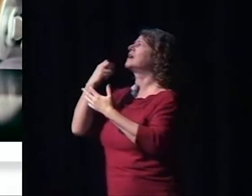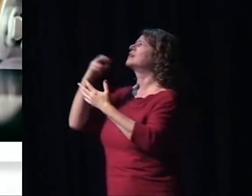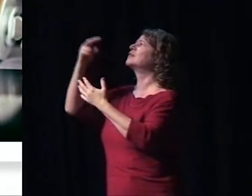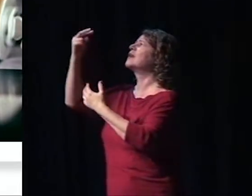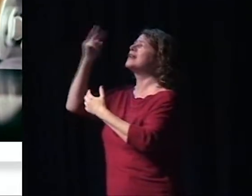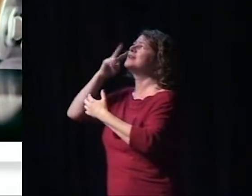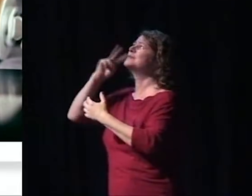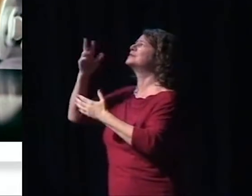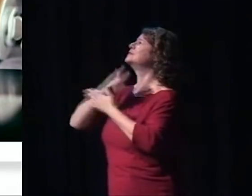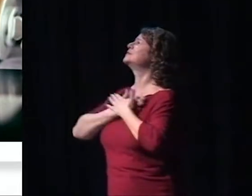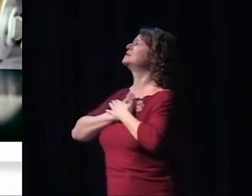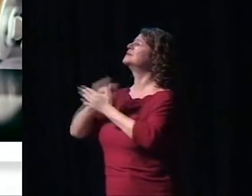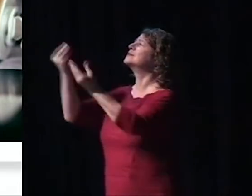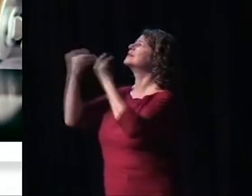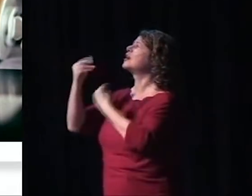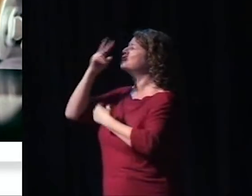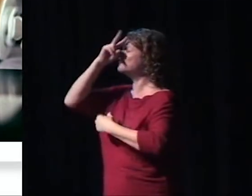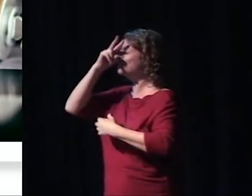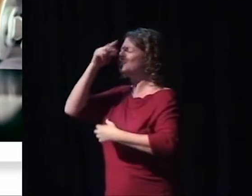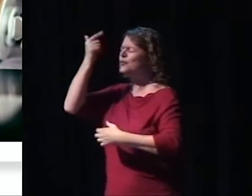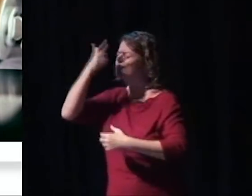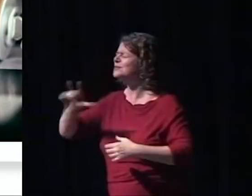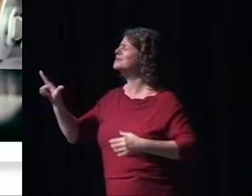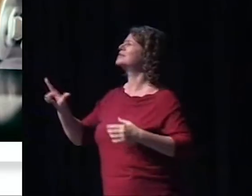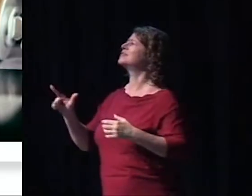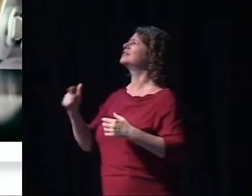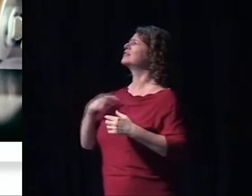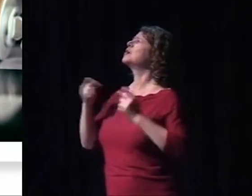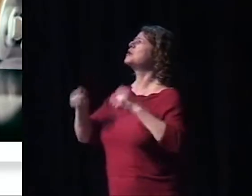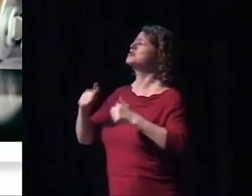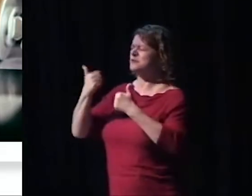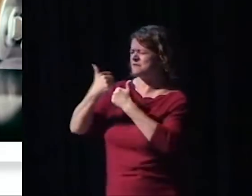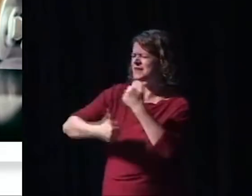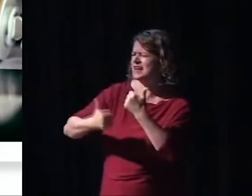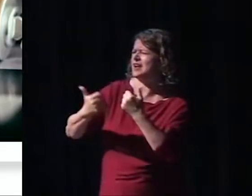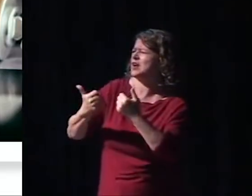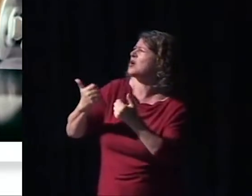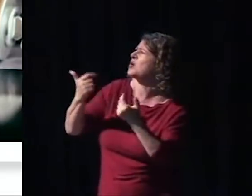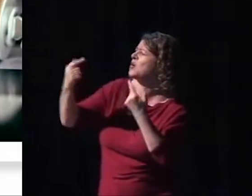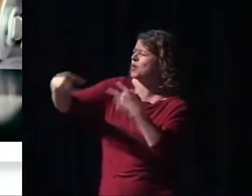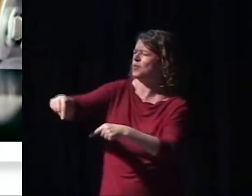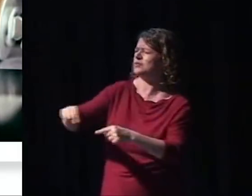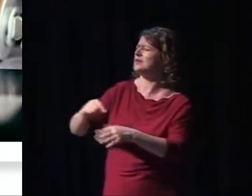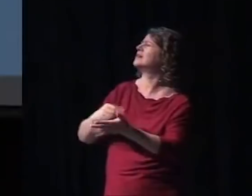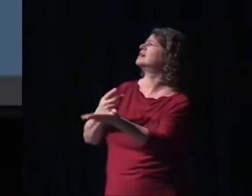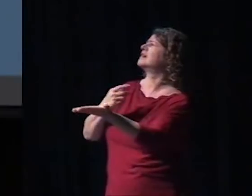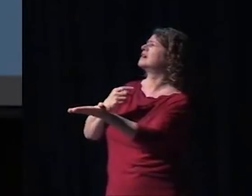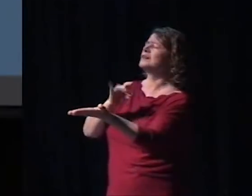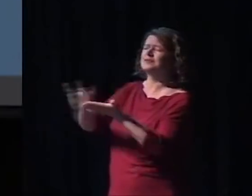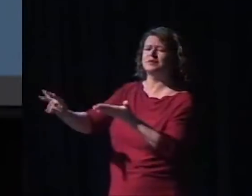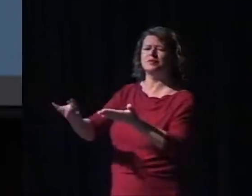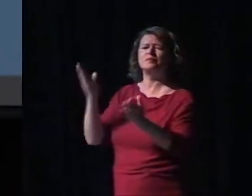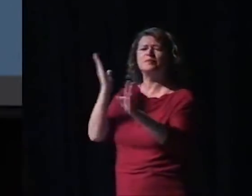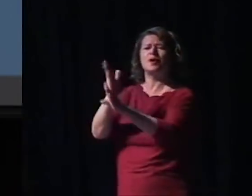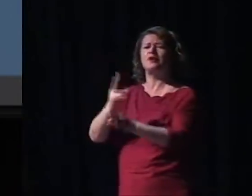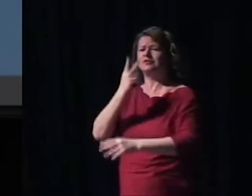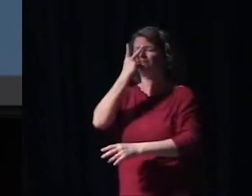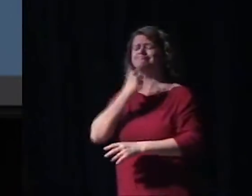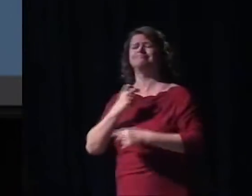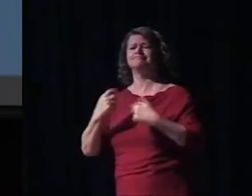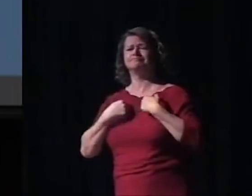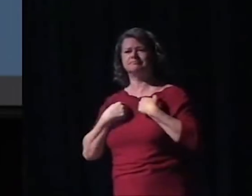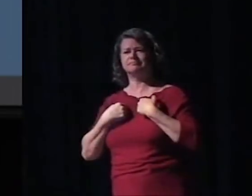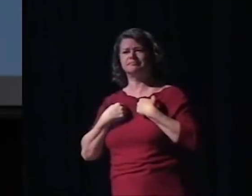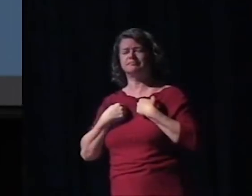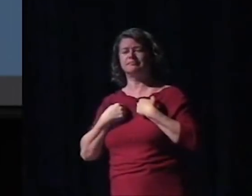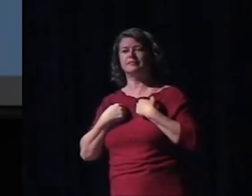forças mais uma vez, e faze com que eu me vingue dos filisteus, por causa dos meus dois olhos. Agora ele